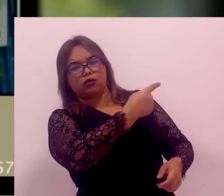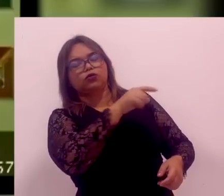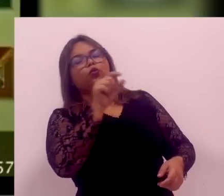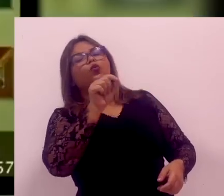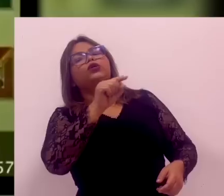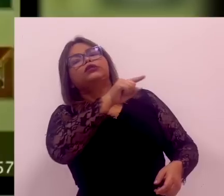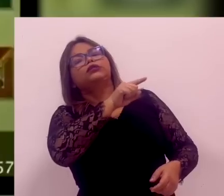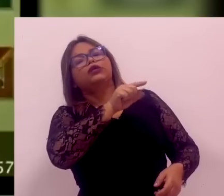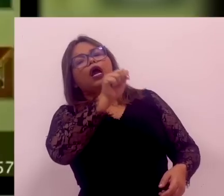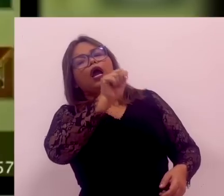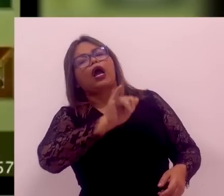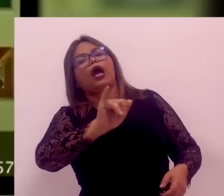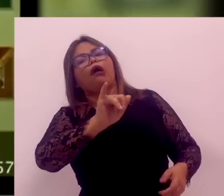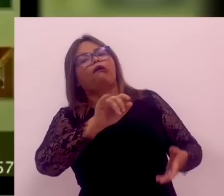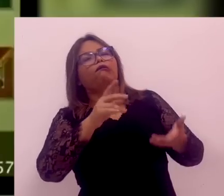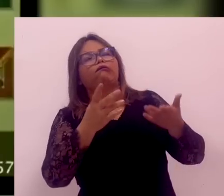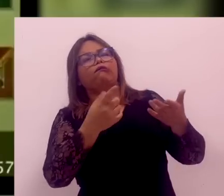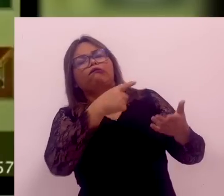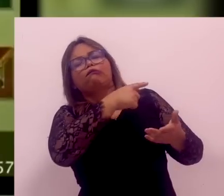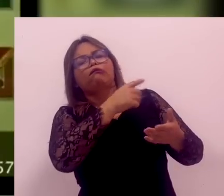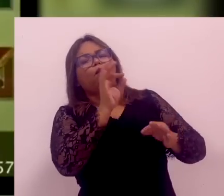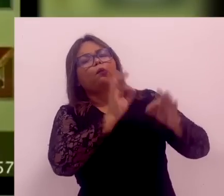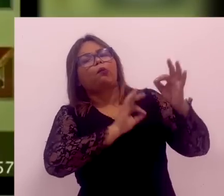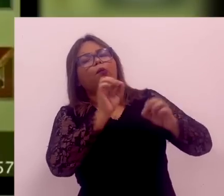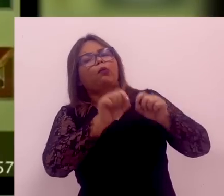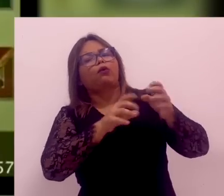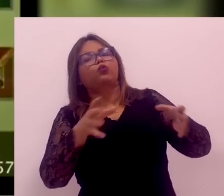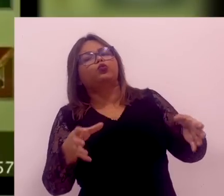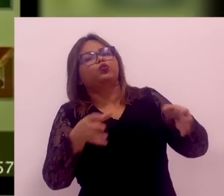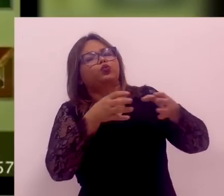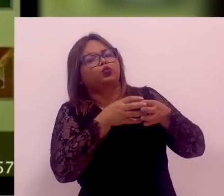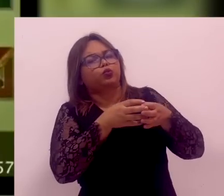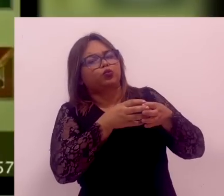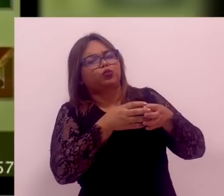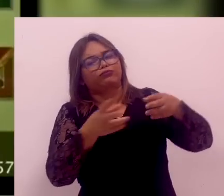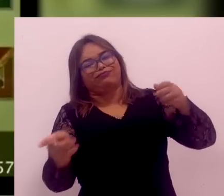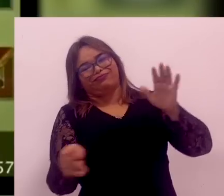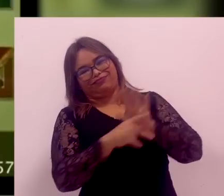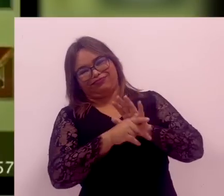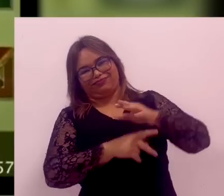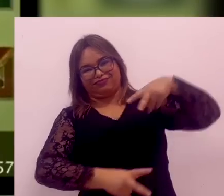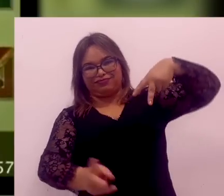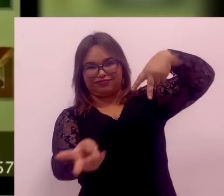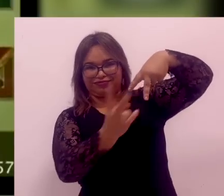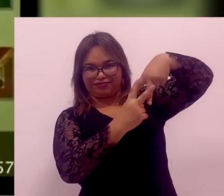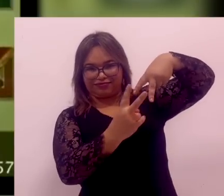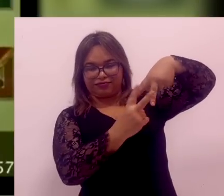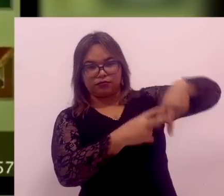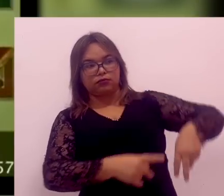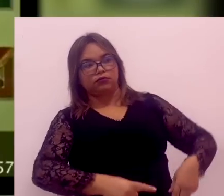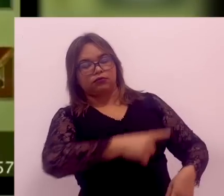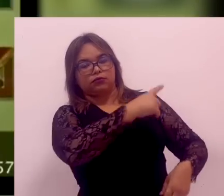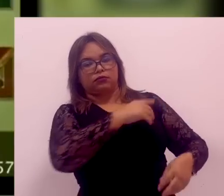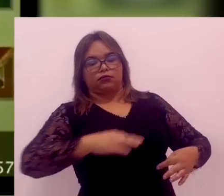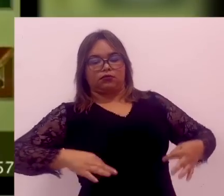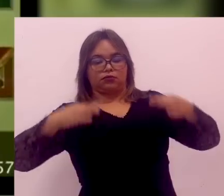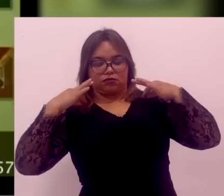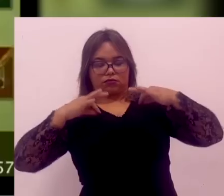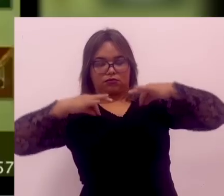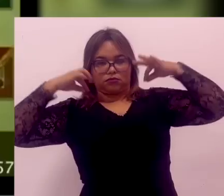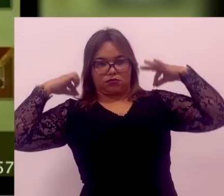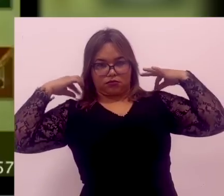é essa? É uma companhia maçônica. Aqui você tem o avental. E o avental tem vários símbolos